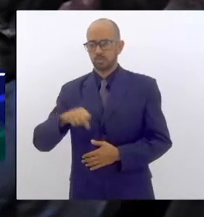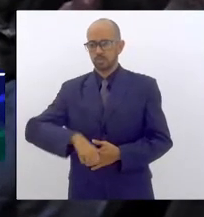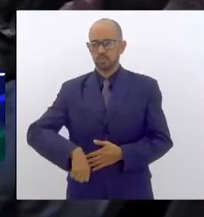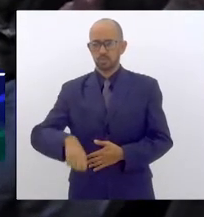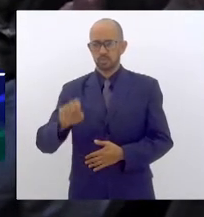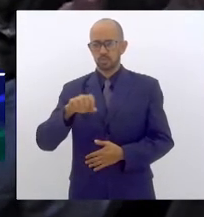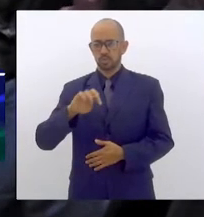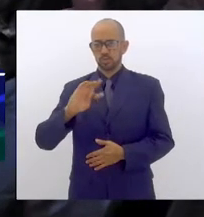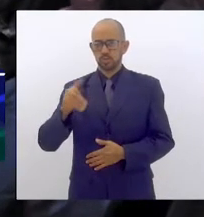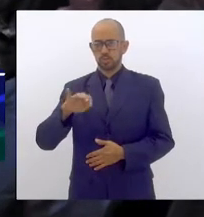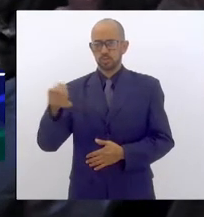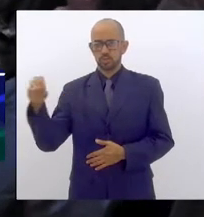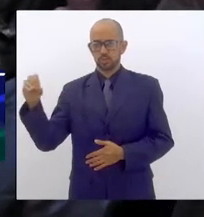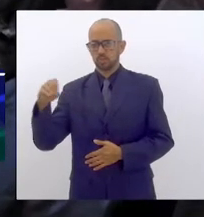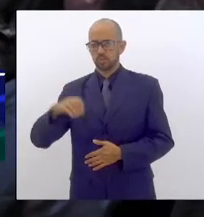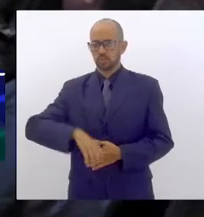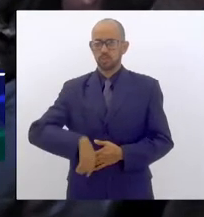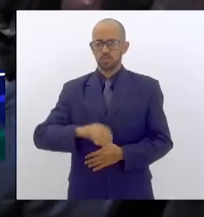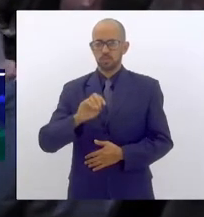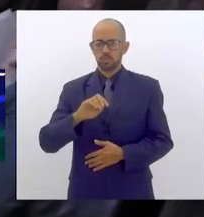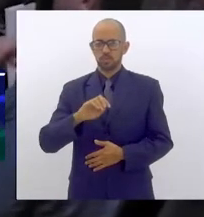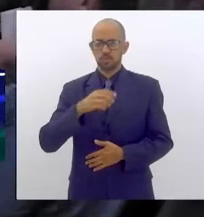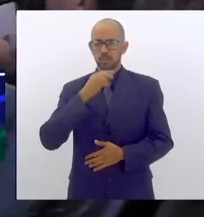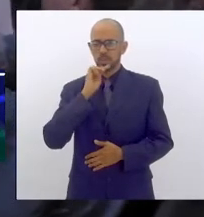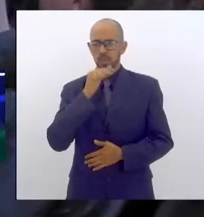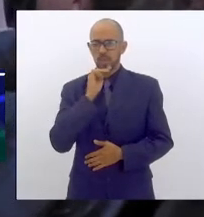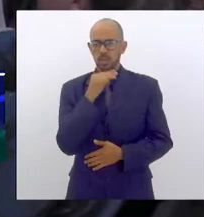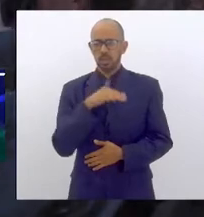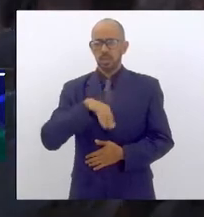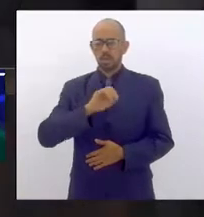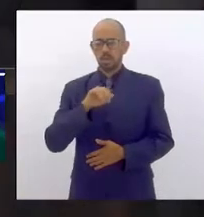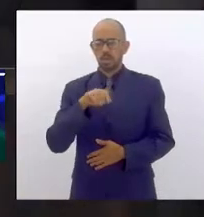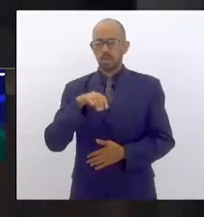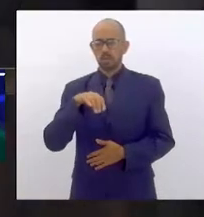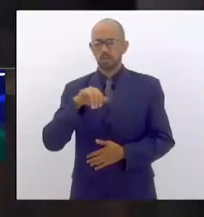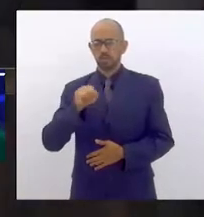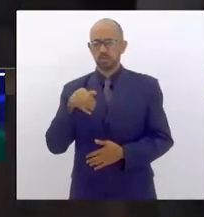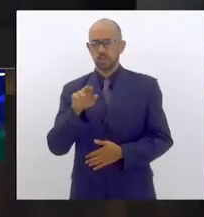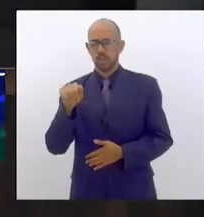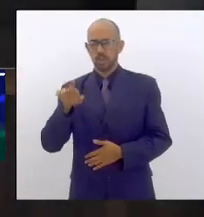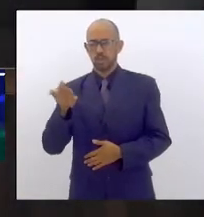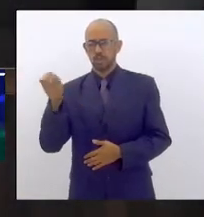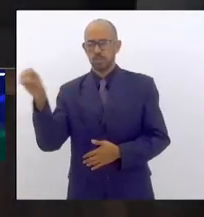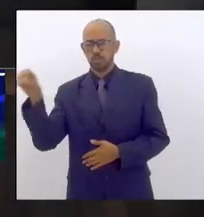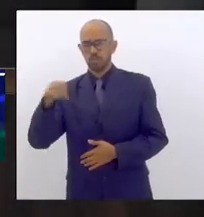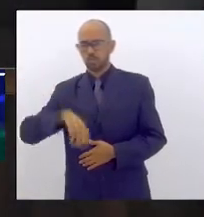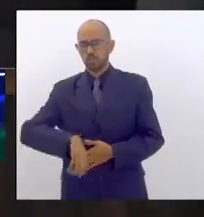Chico Machado, deputado Chiquinho da Mangueira, deputado Coronel Jairo, deputado Coronel Salema,